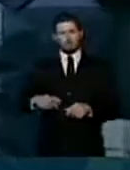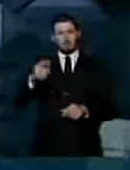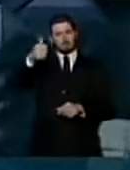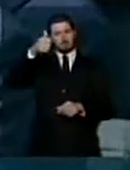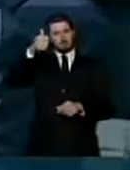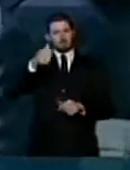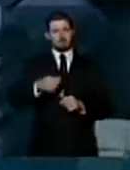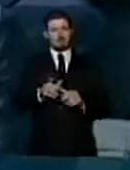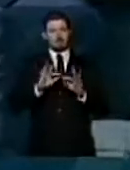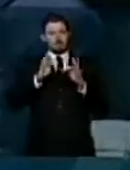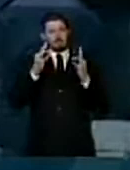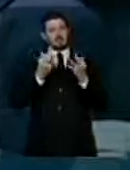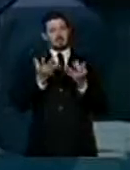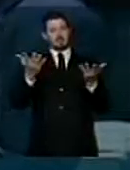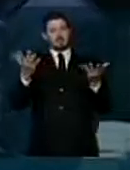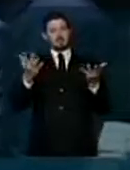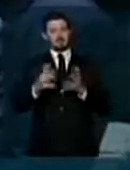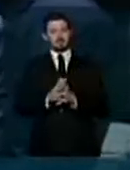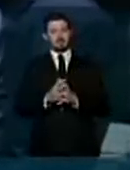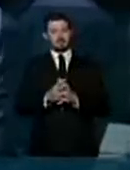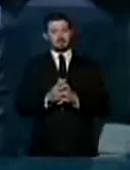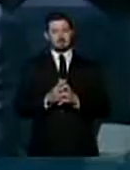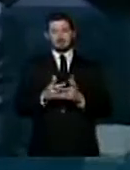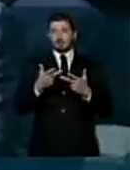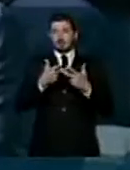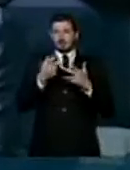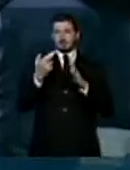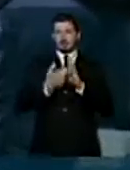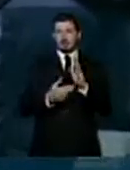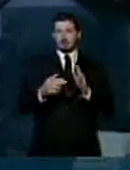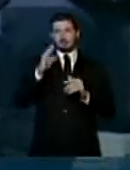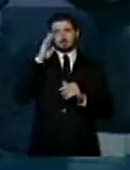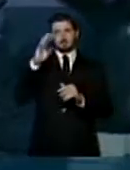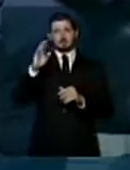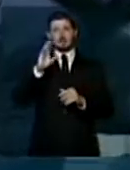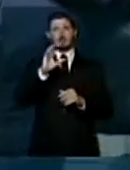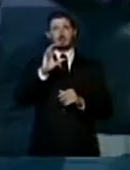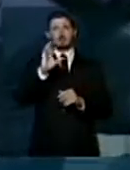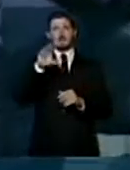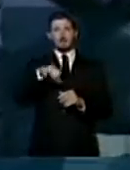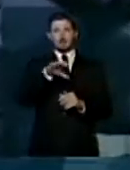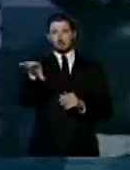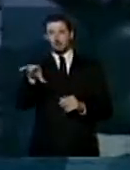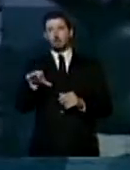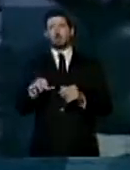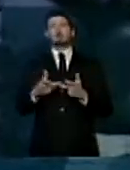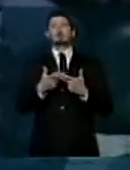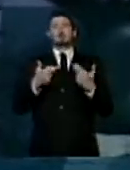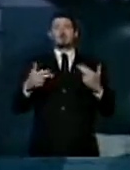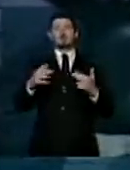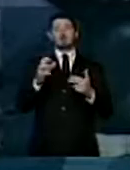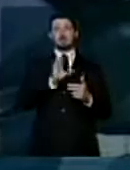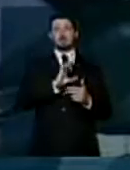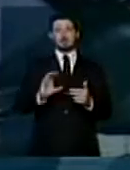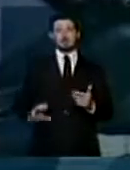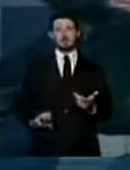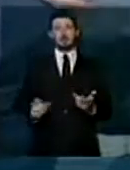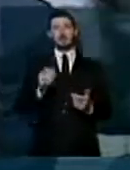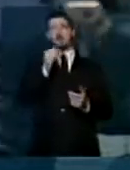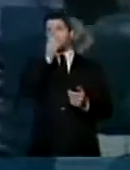lugar, defende a família, defende os princípios católicos, os princípios cristãos, logicamente que o